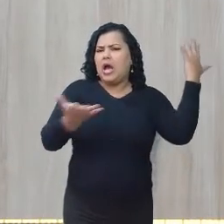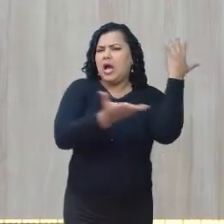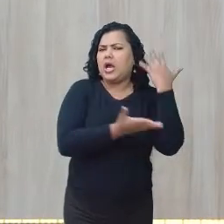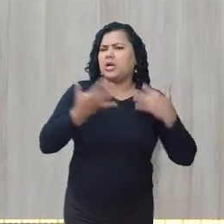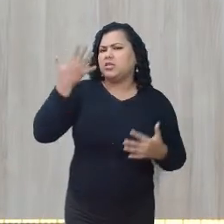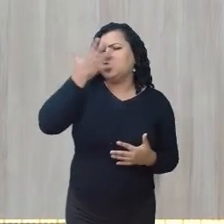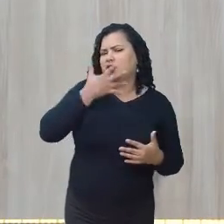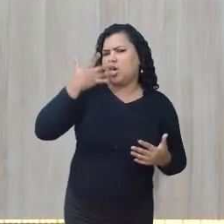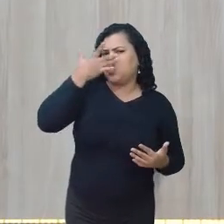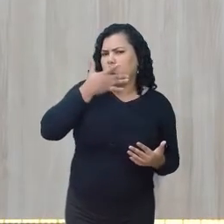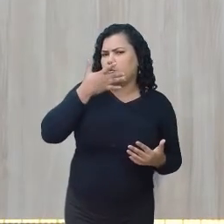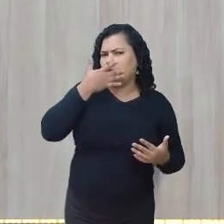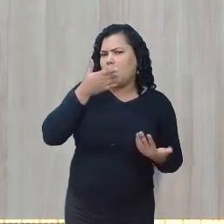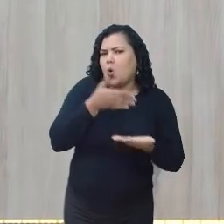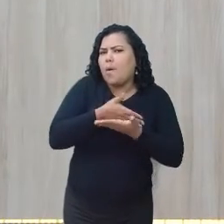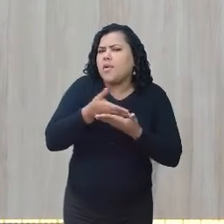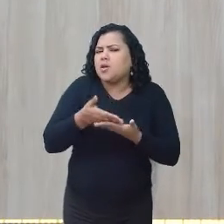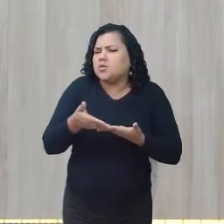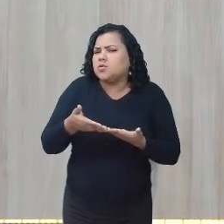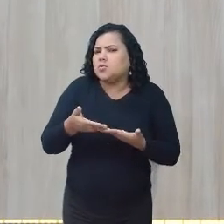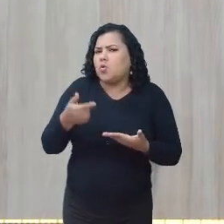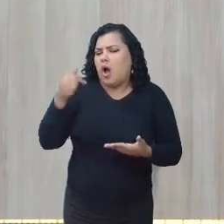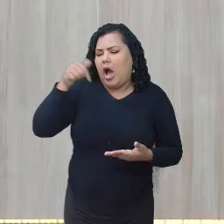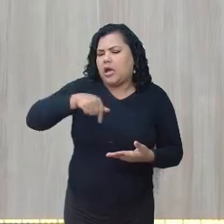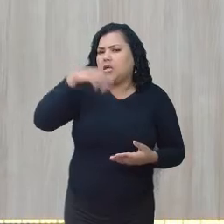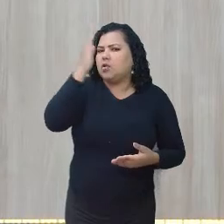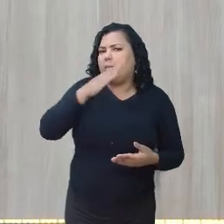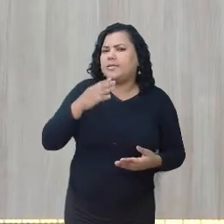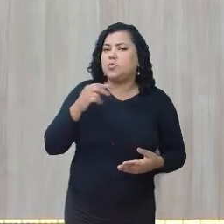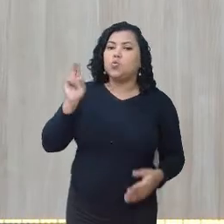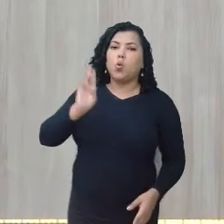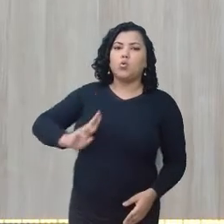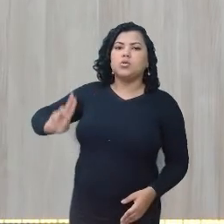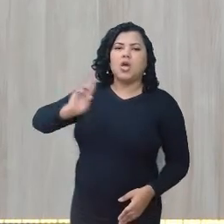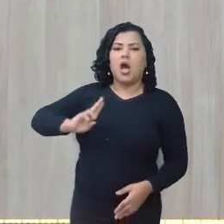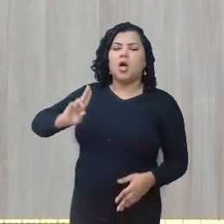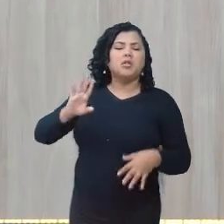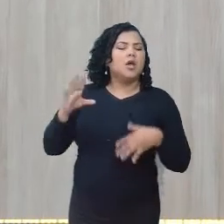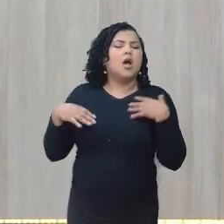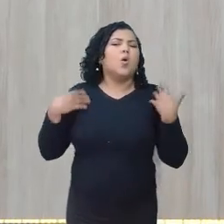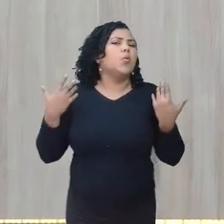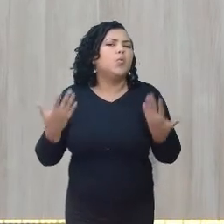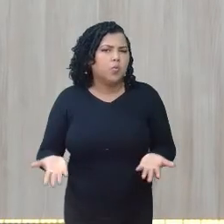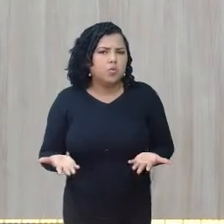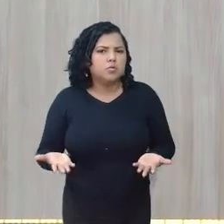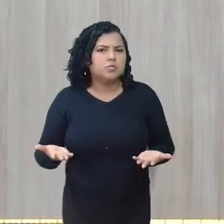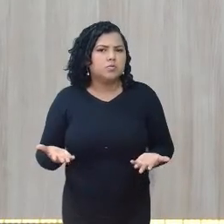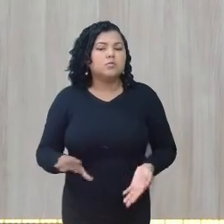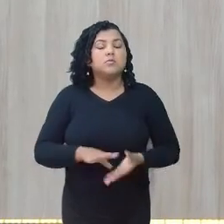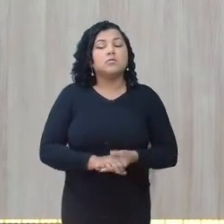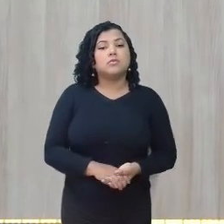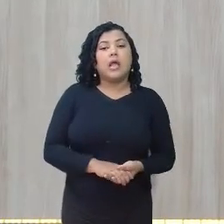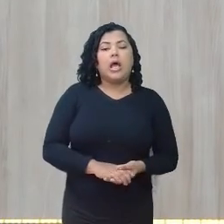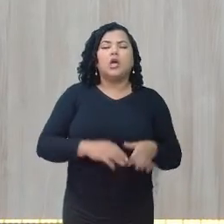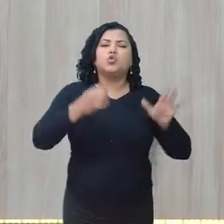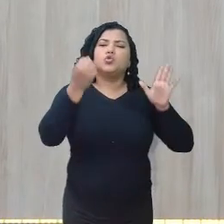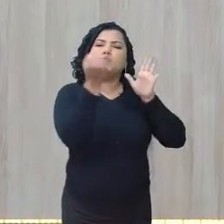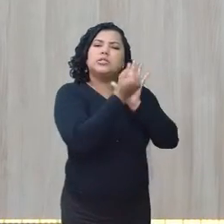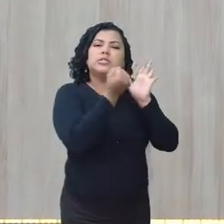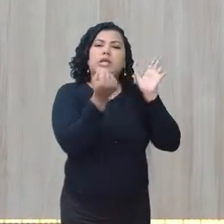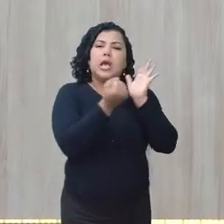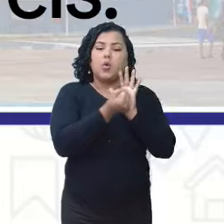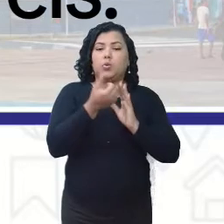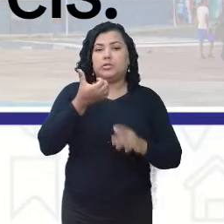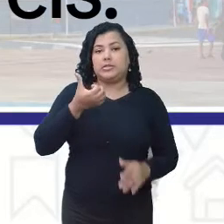aqui no Brasil? Então, a cana-de-açúcar ela vai passar a ser utilizada aqui no Brasil a partir do século